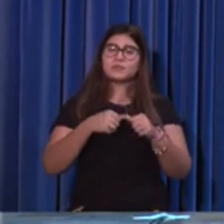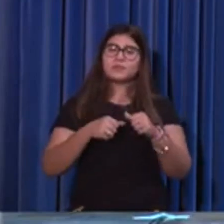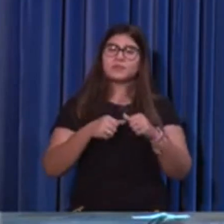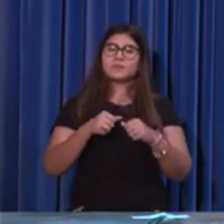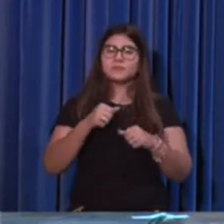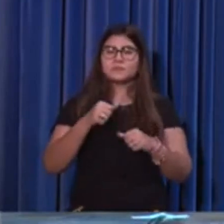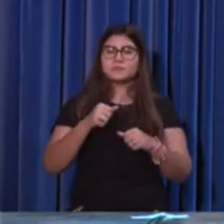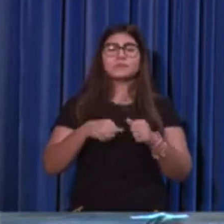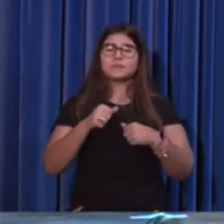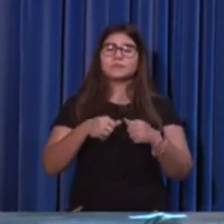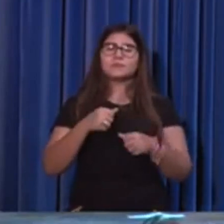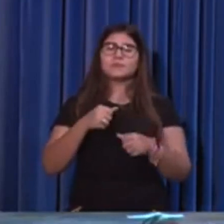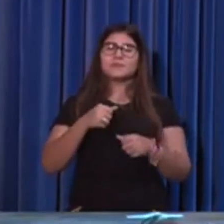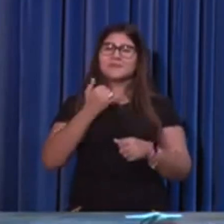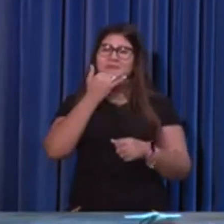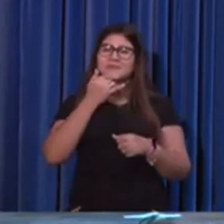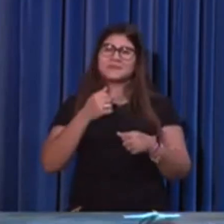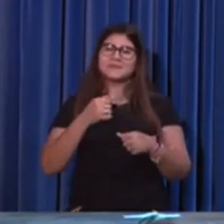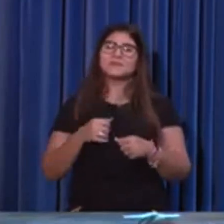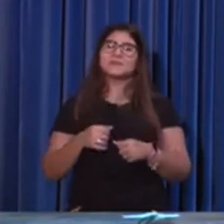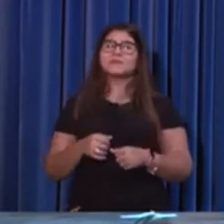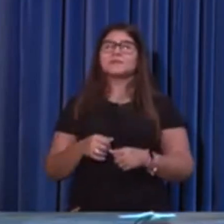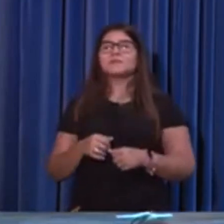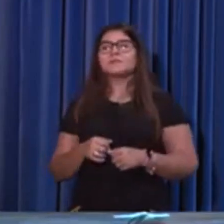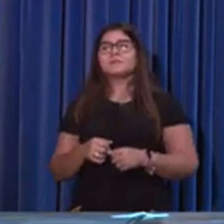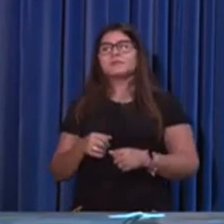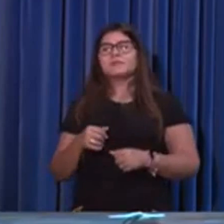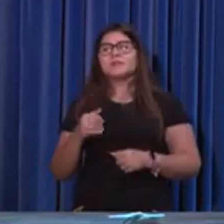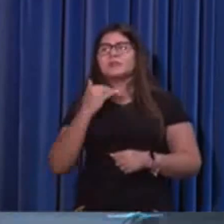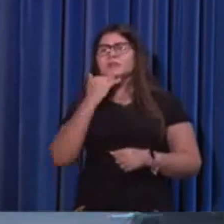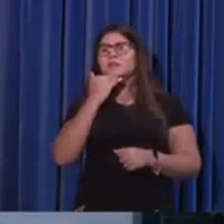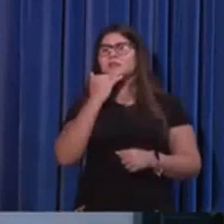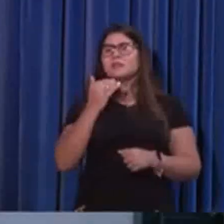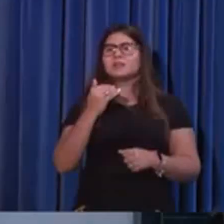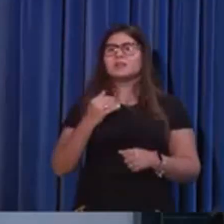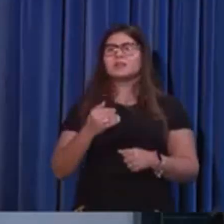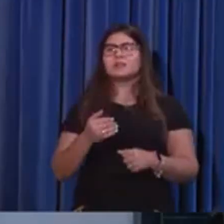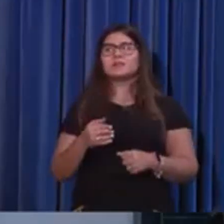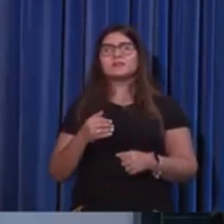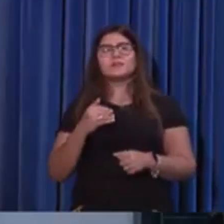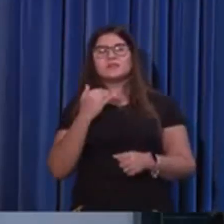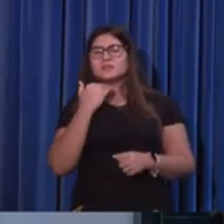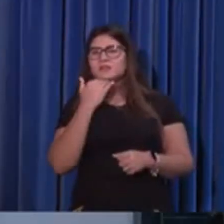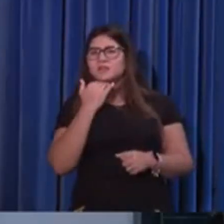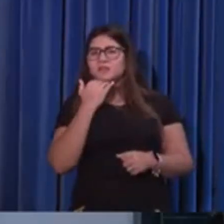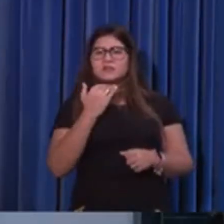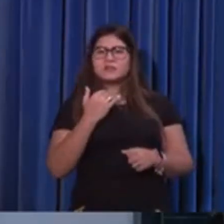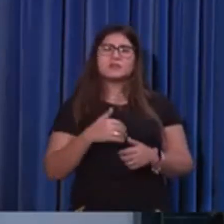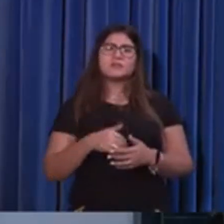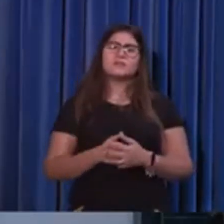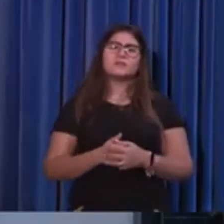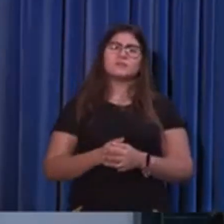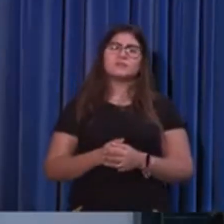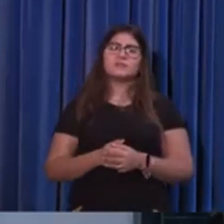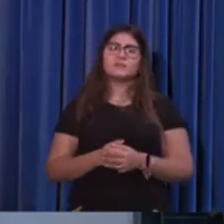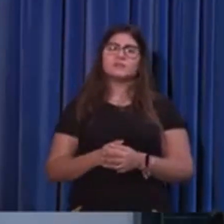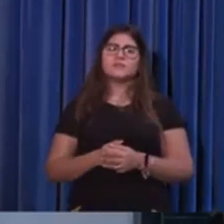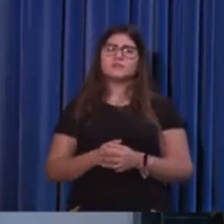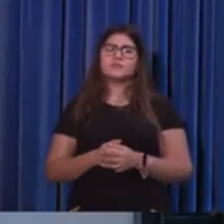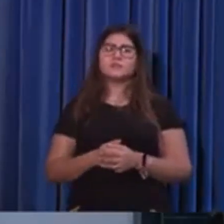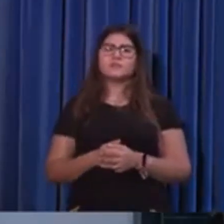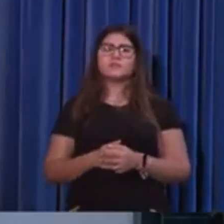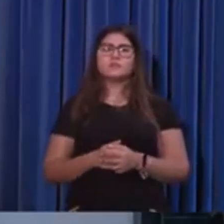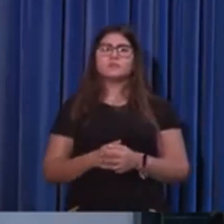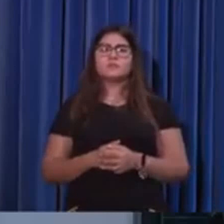é de ninguém, eu faço o que eu quero com o meu corpo, eu não pertenço a lugar nenhum, eu sou um ser global. Isso